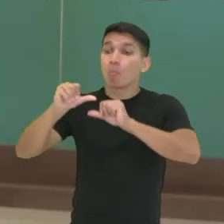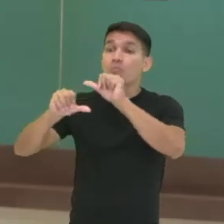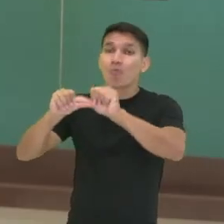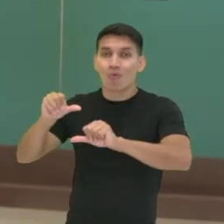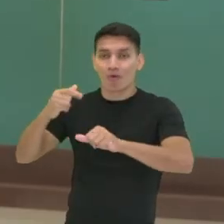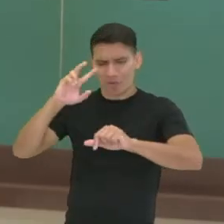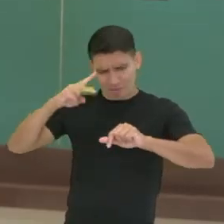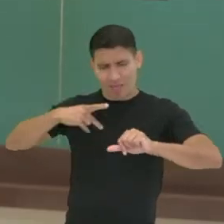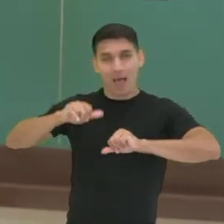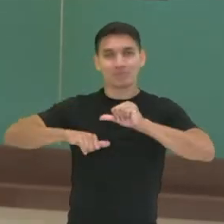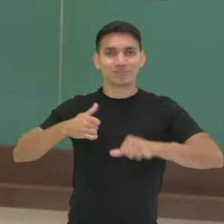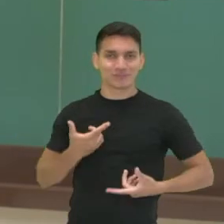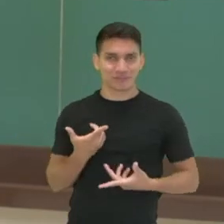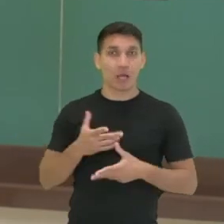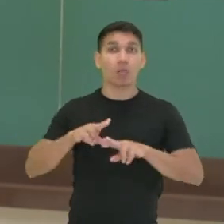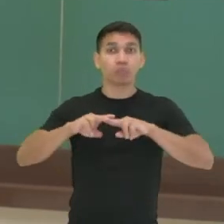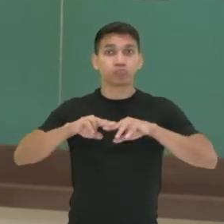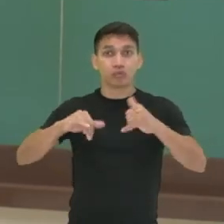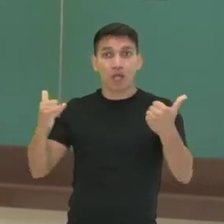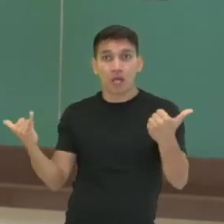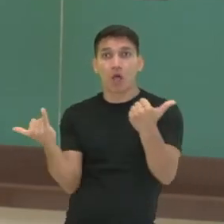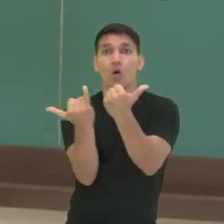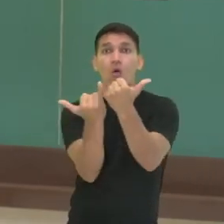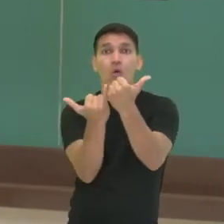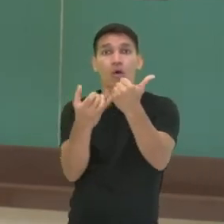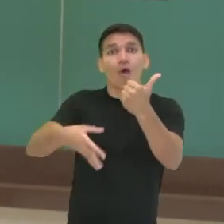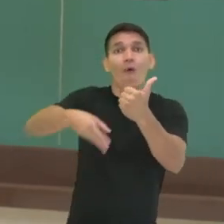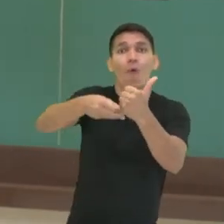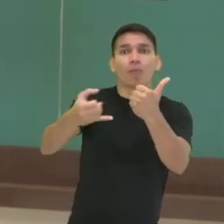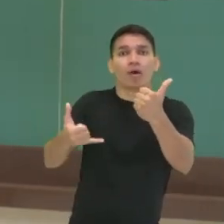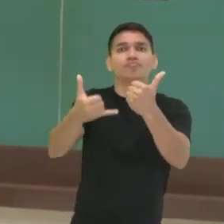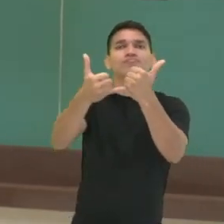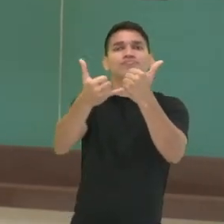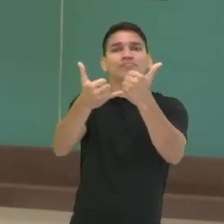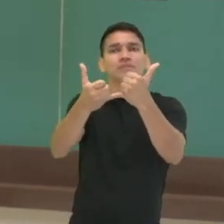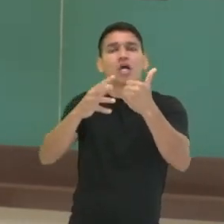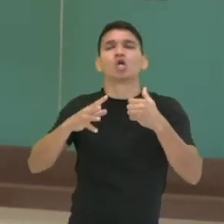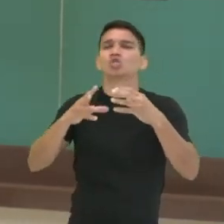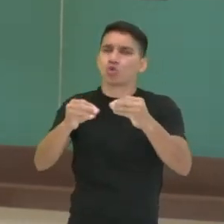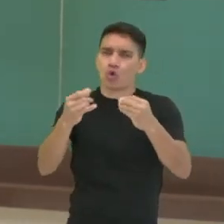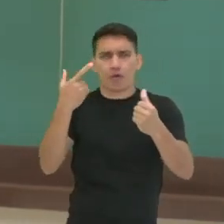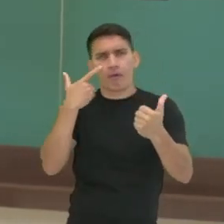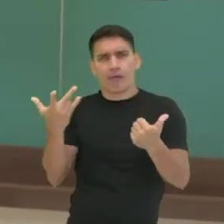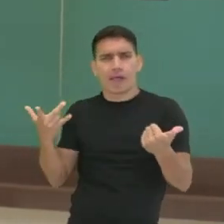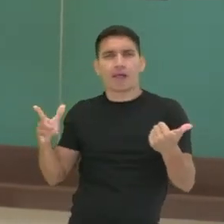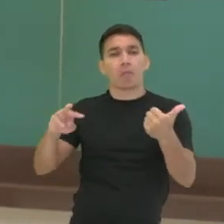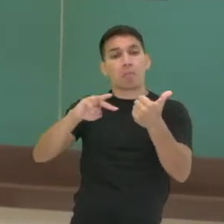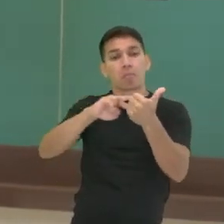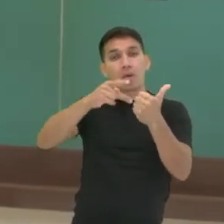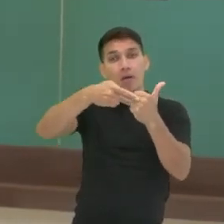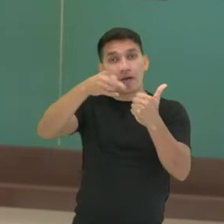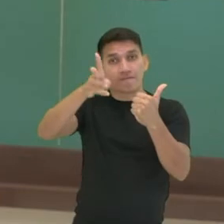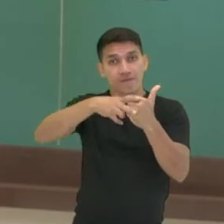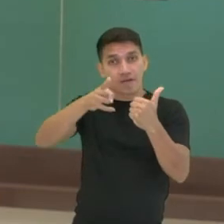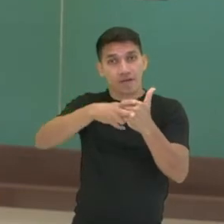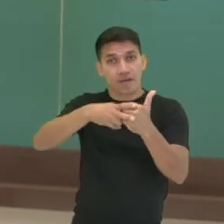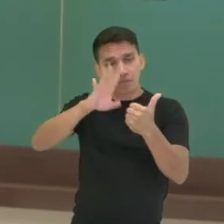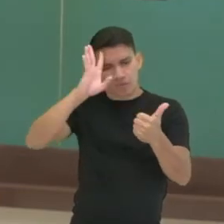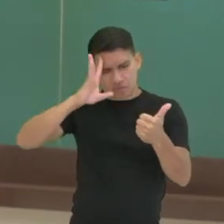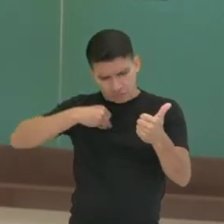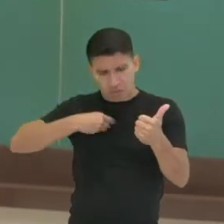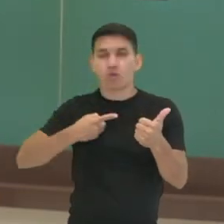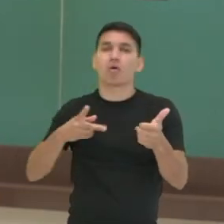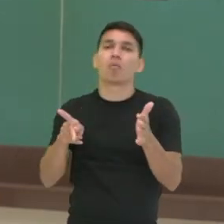completar. Toda oração que vem aqui está completando o sentido do verbo reconhecer, completando, então,